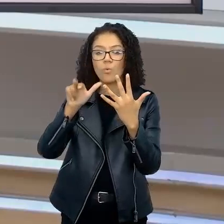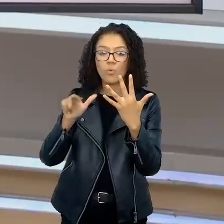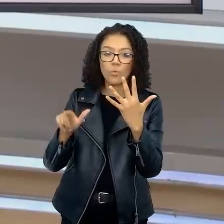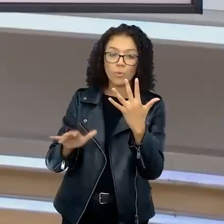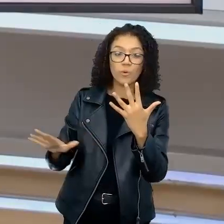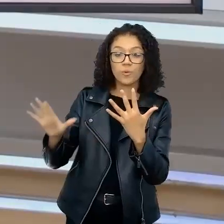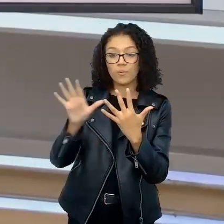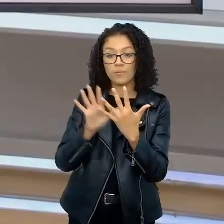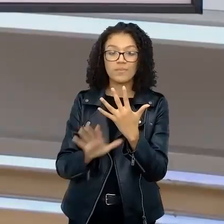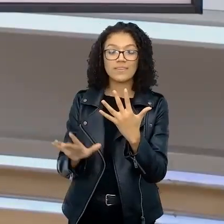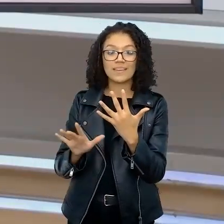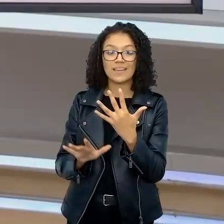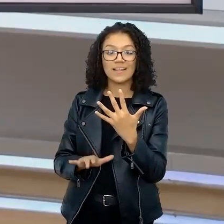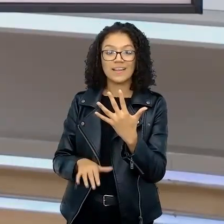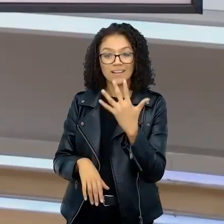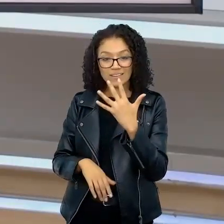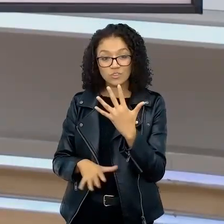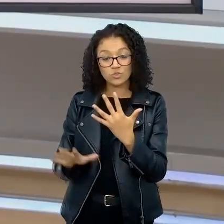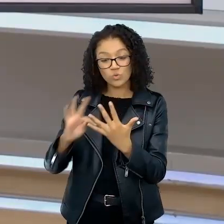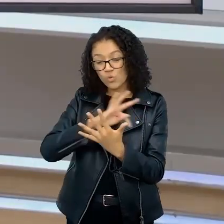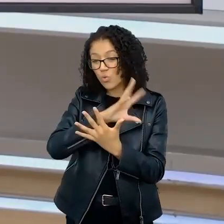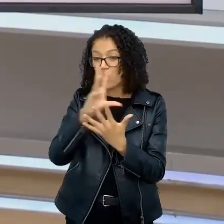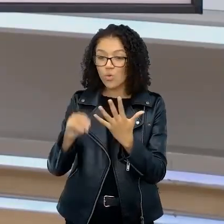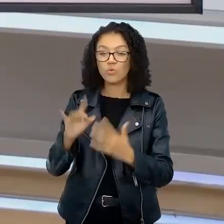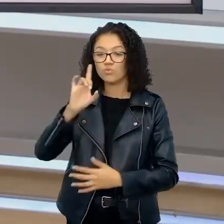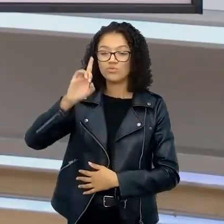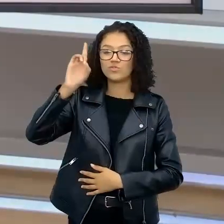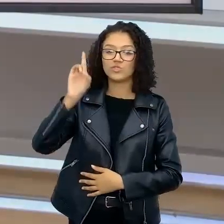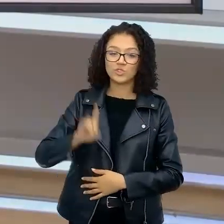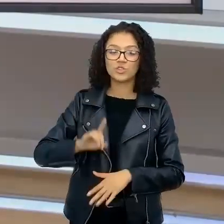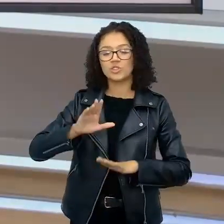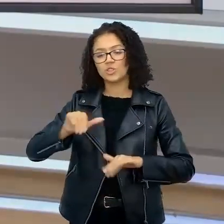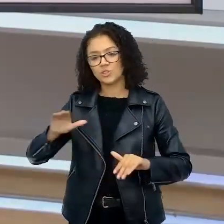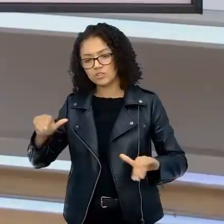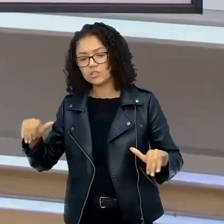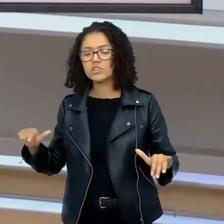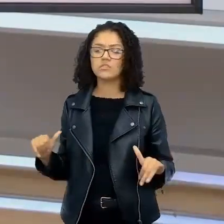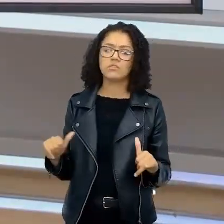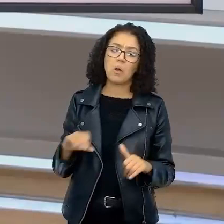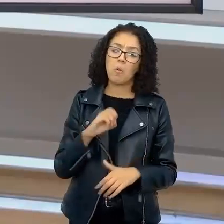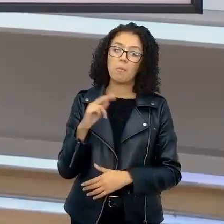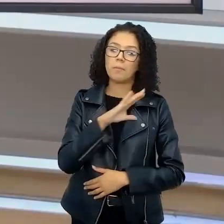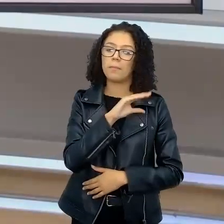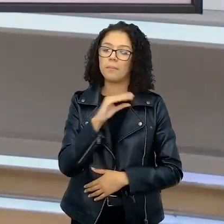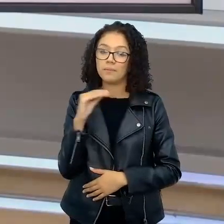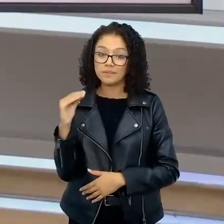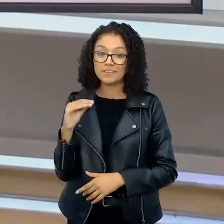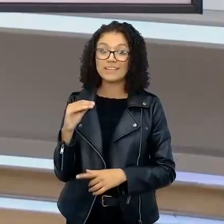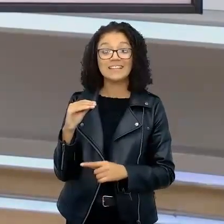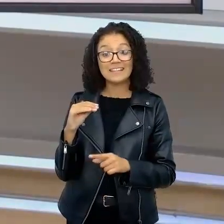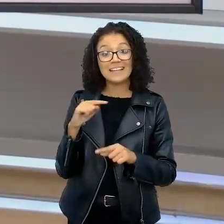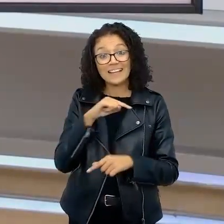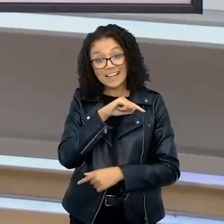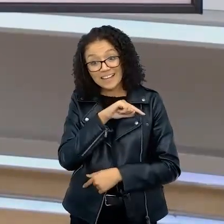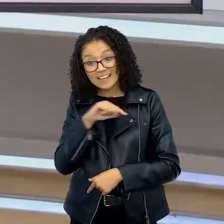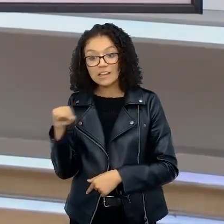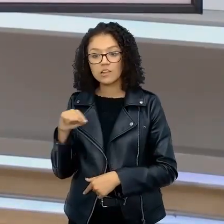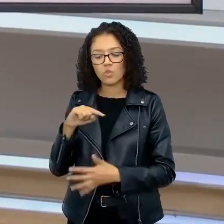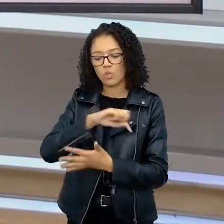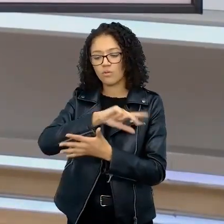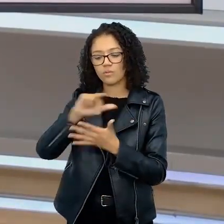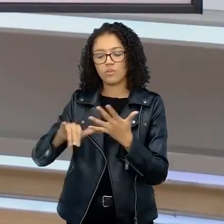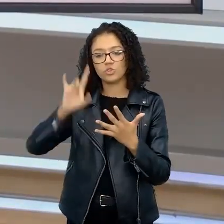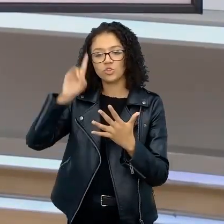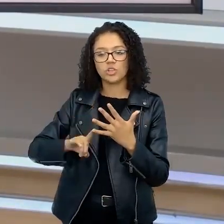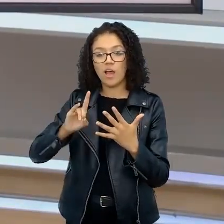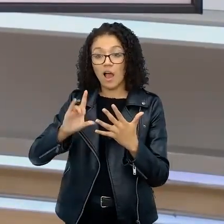ali estabelecido no ECA, no Estatuto da Criança e do Adolescente, ou na Lei da Escuta Protegida, de fato seja executado no dia a dia